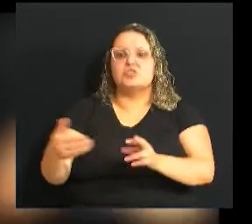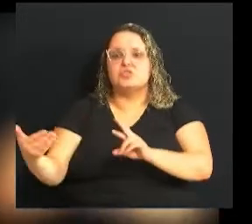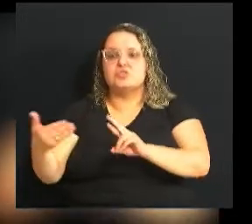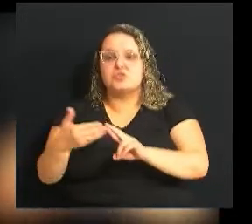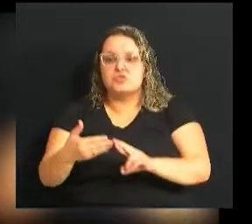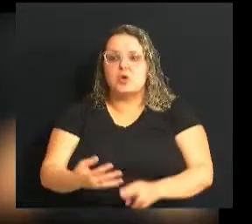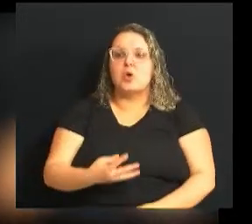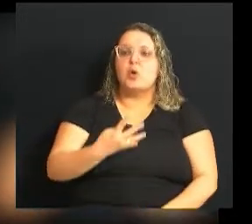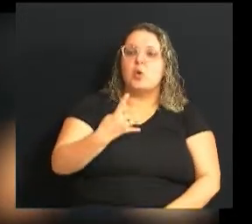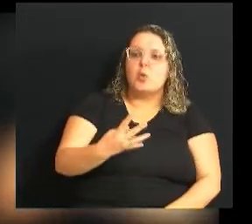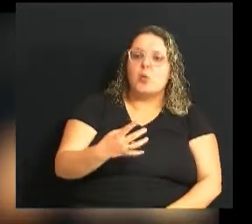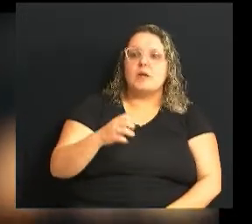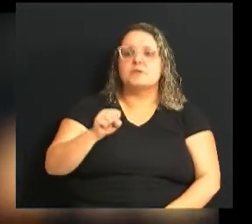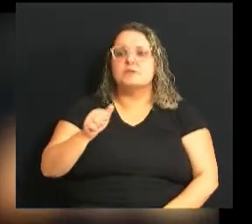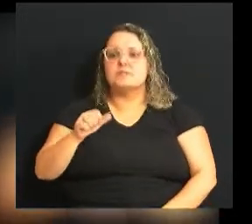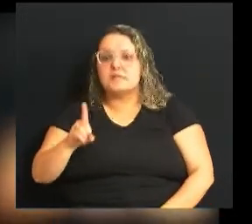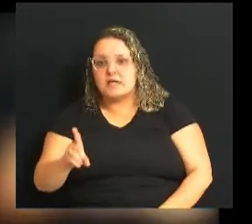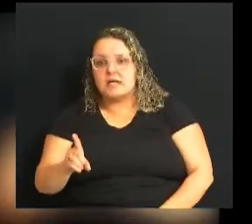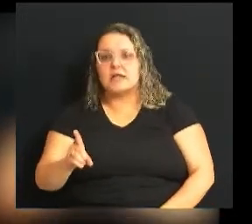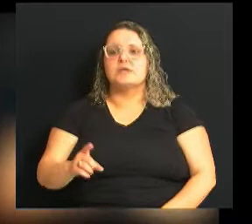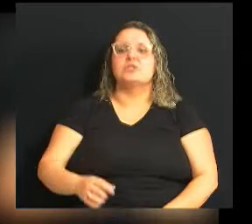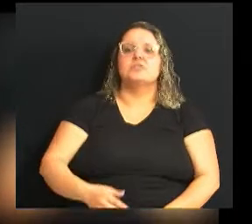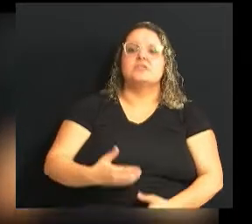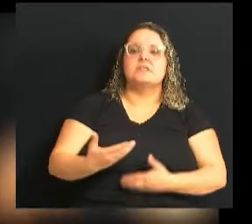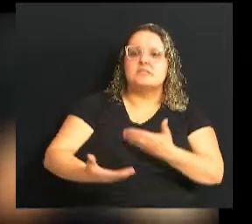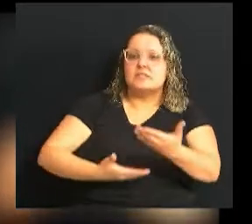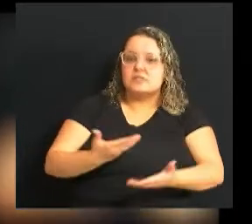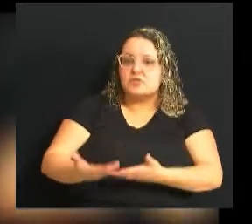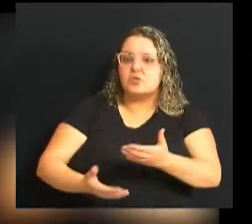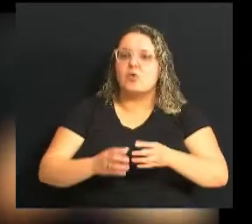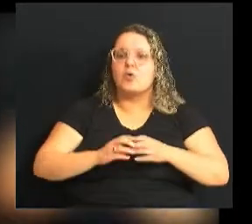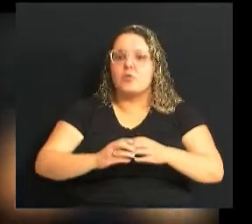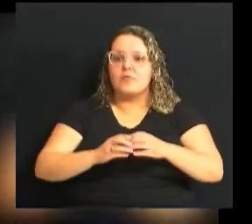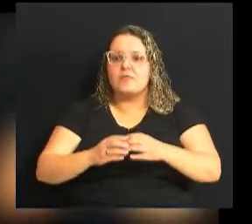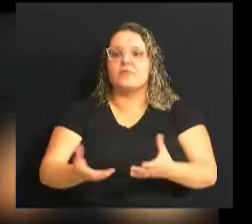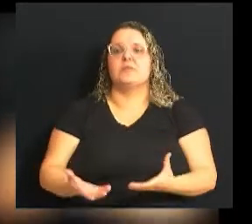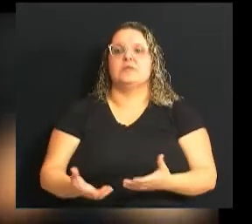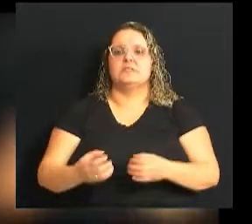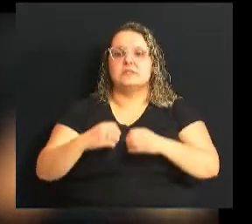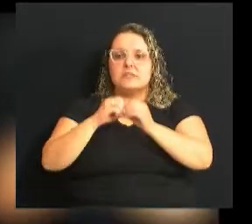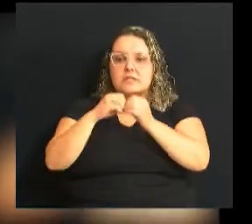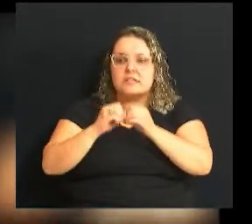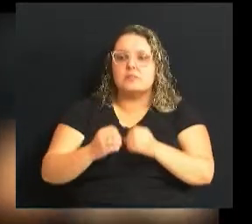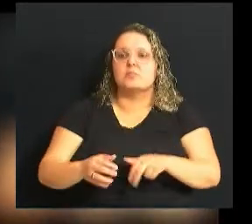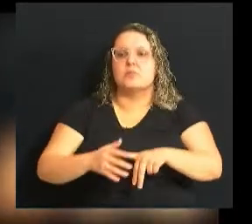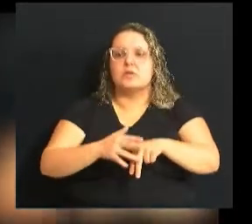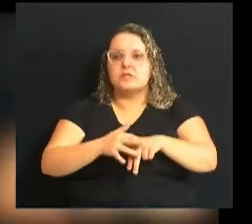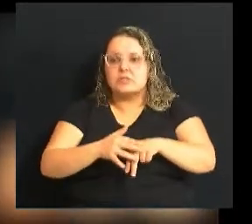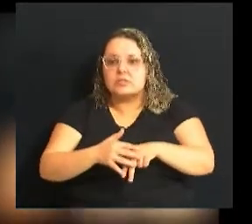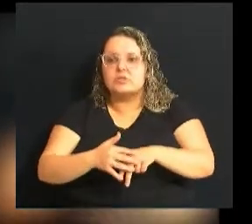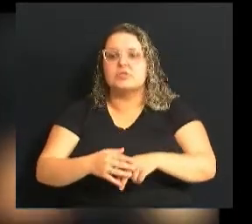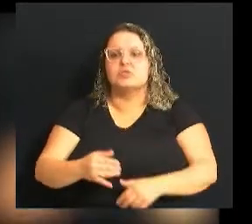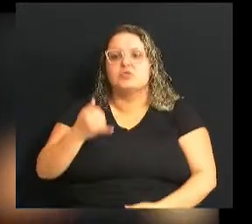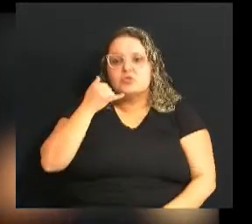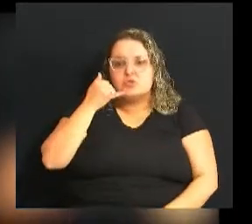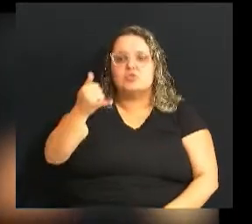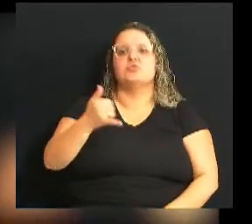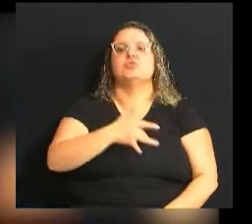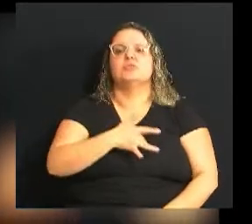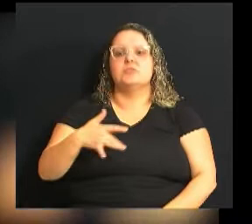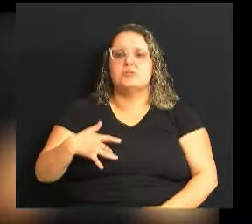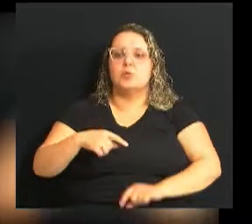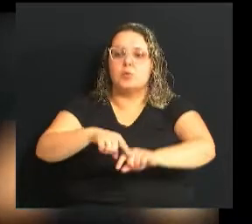patologia clínica, serviço de atendimento a especiais e crônicos, o Disque Saúde, espaço Academia da